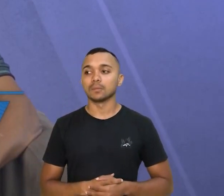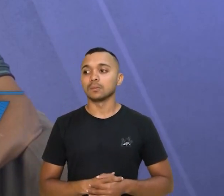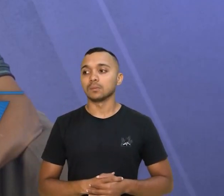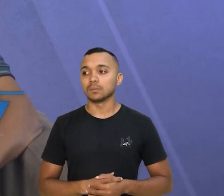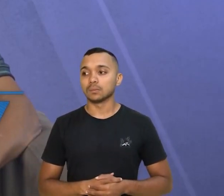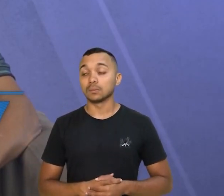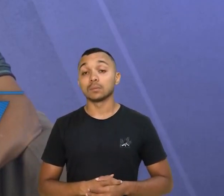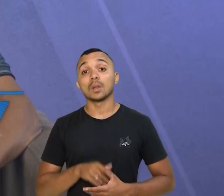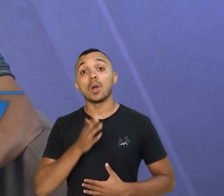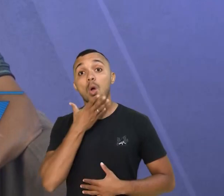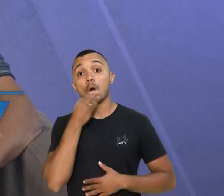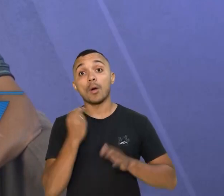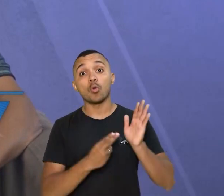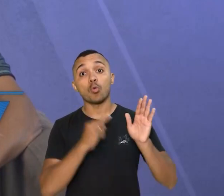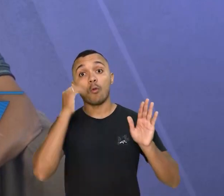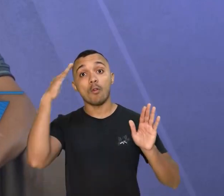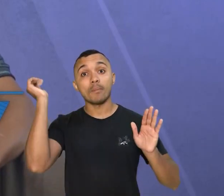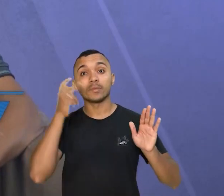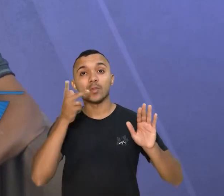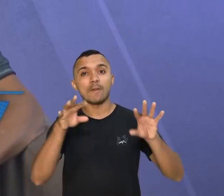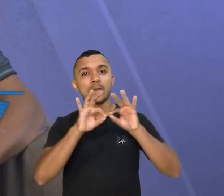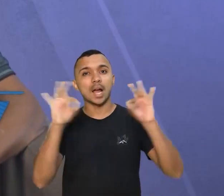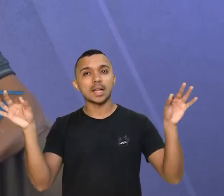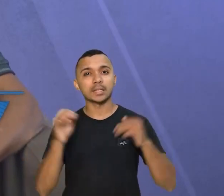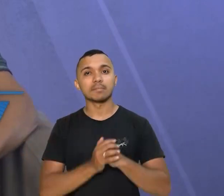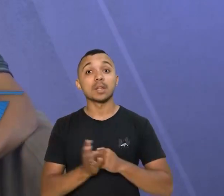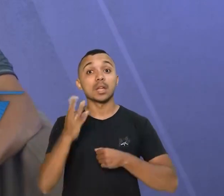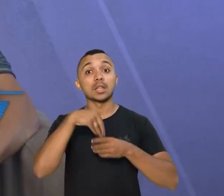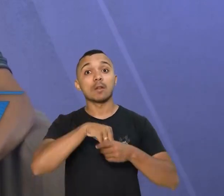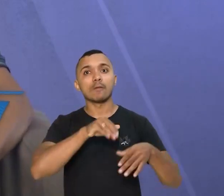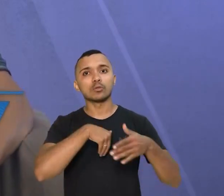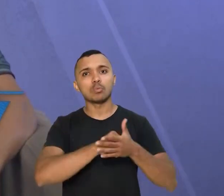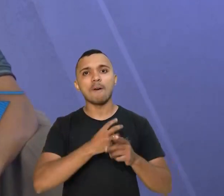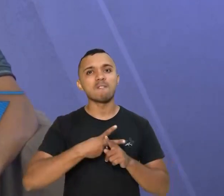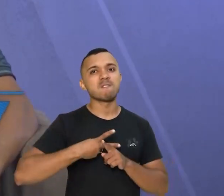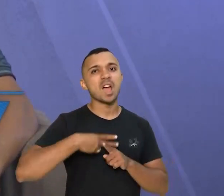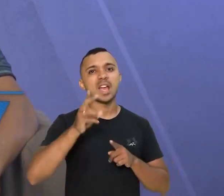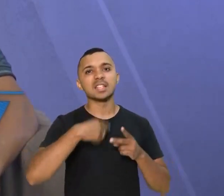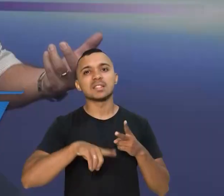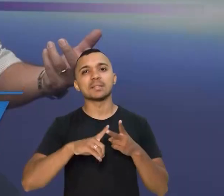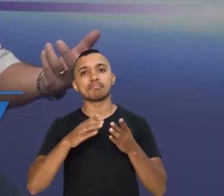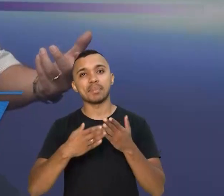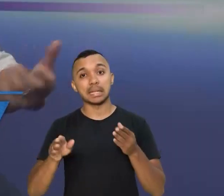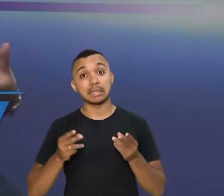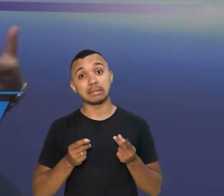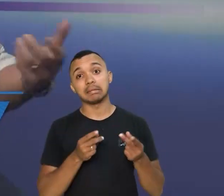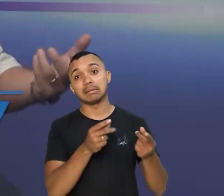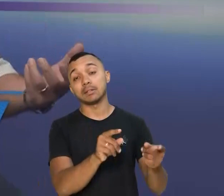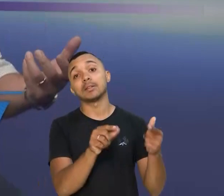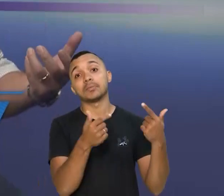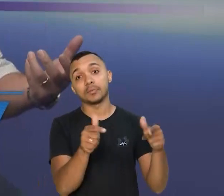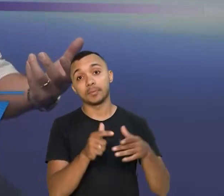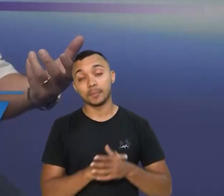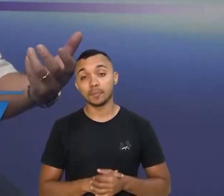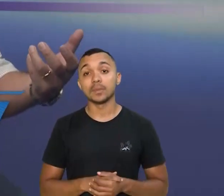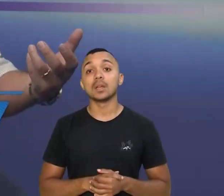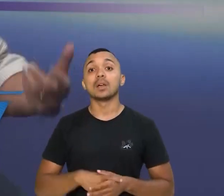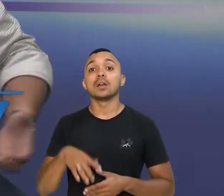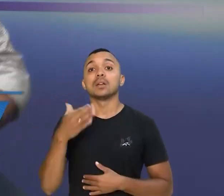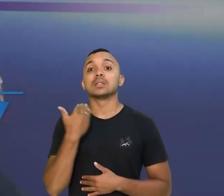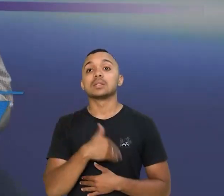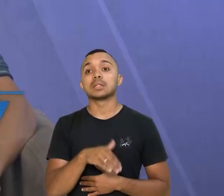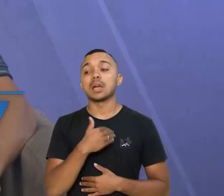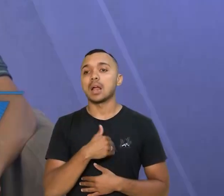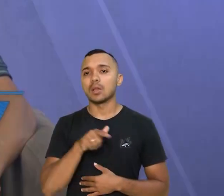no futebol não há vitórias nem derrotas definitivas. O Ceará é um time instável, PC, que ainda não transmite confiança ao seu